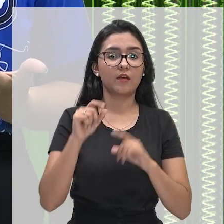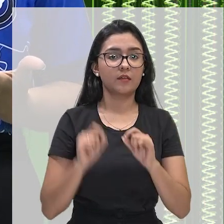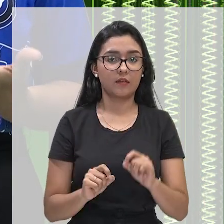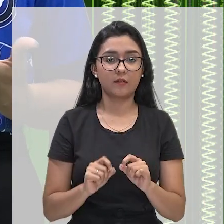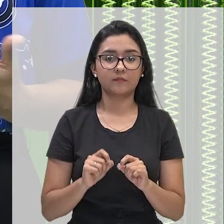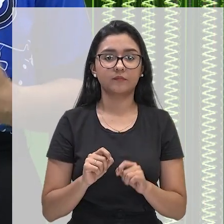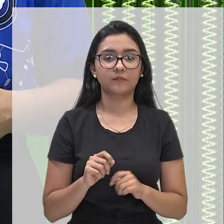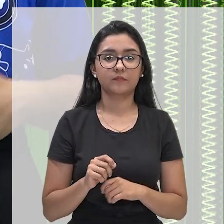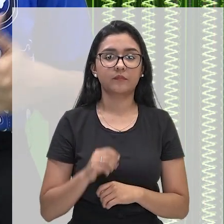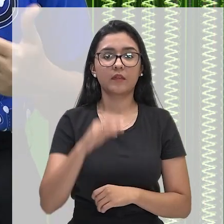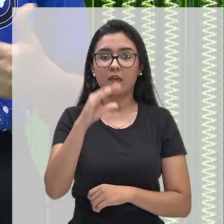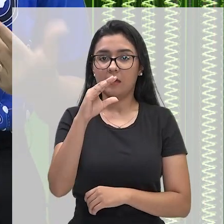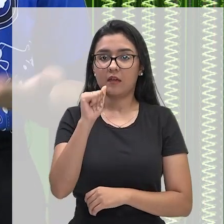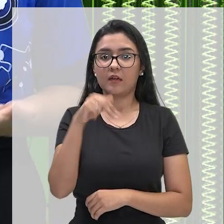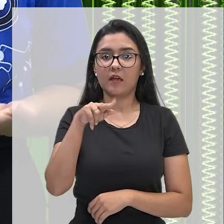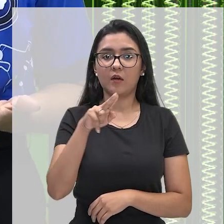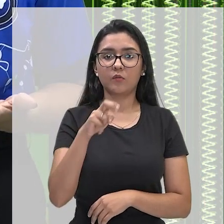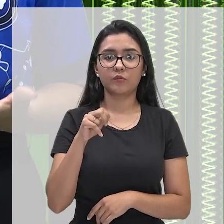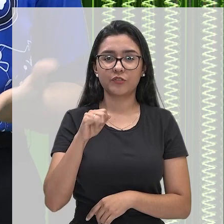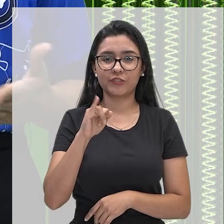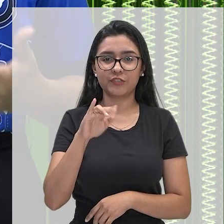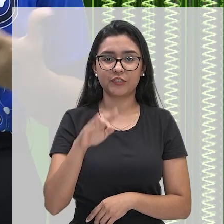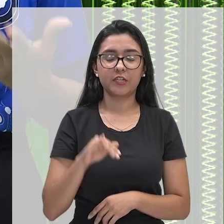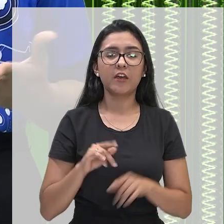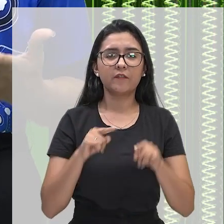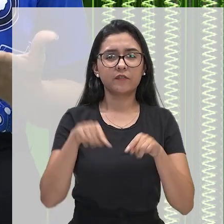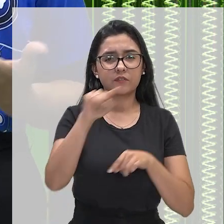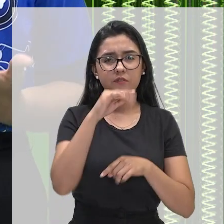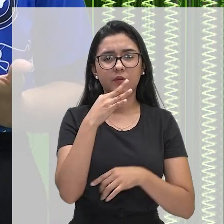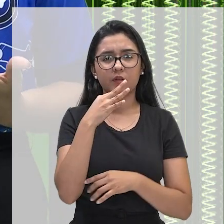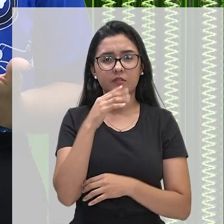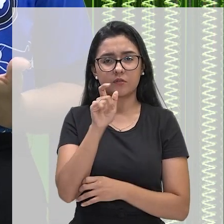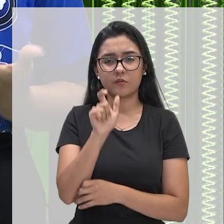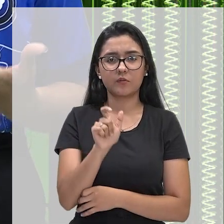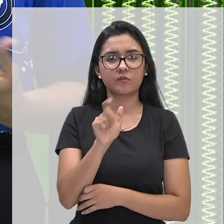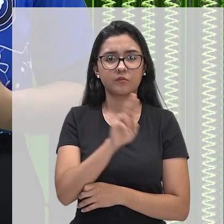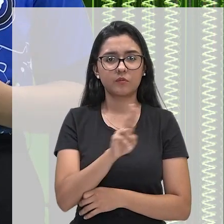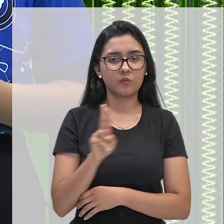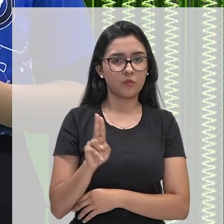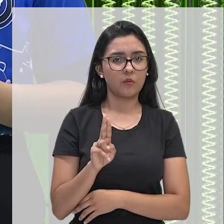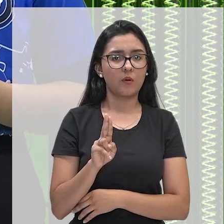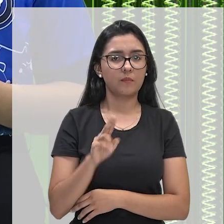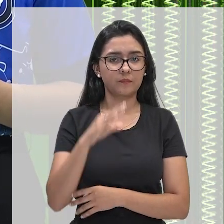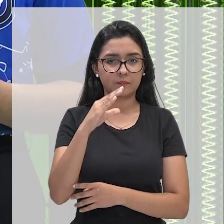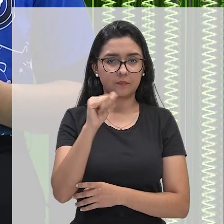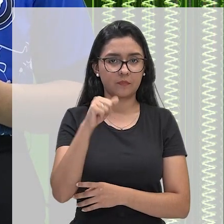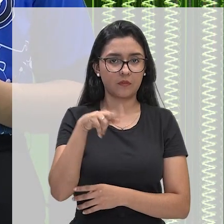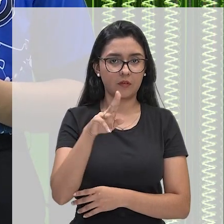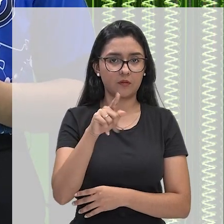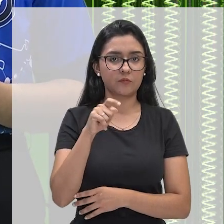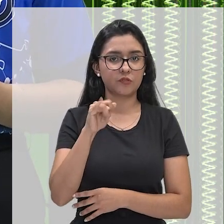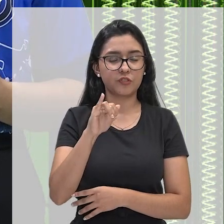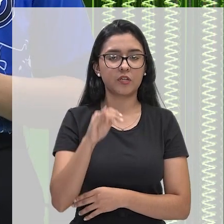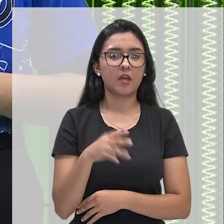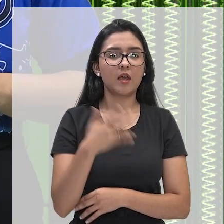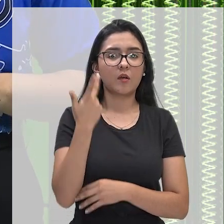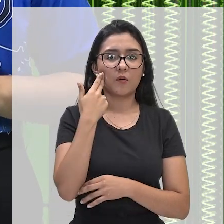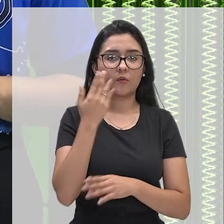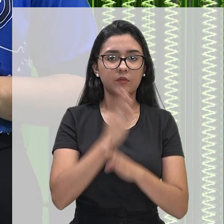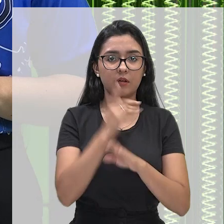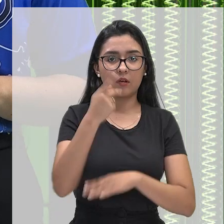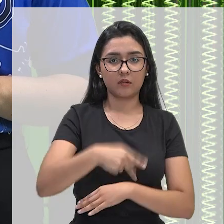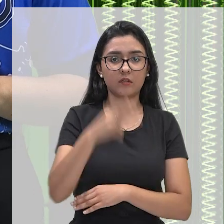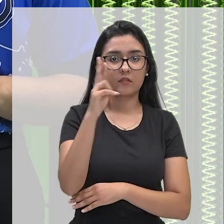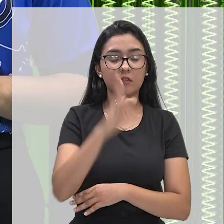responsável por isso, na verdade, é o cauchy. E aí você já deve ter ouvido esse nome, né? Ele é bem comum aqui na nossa região. Mas você acredita